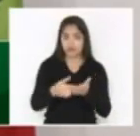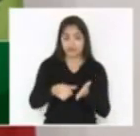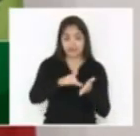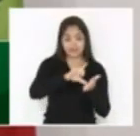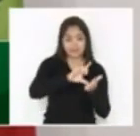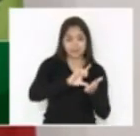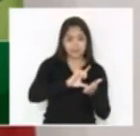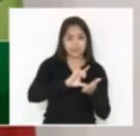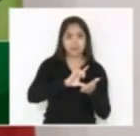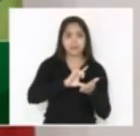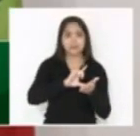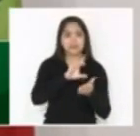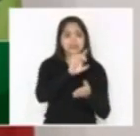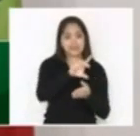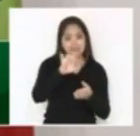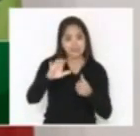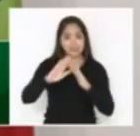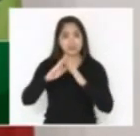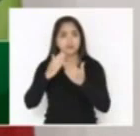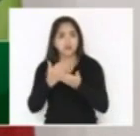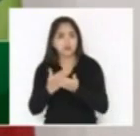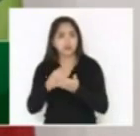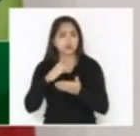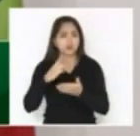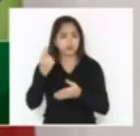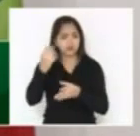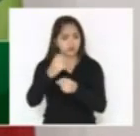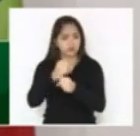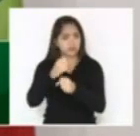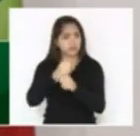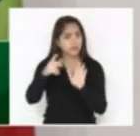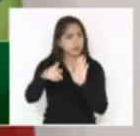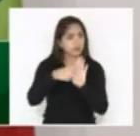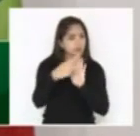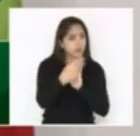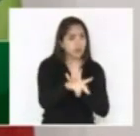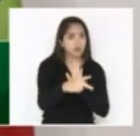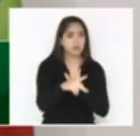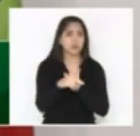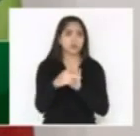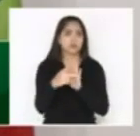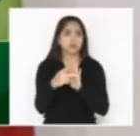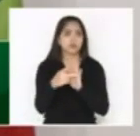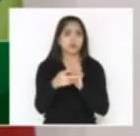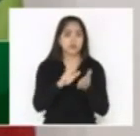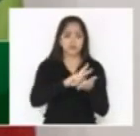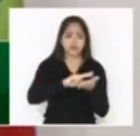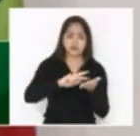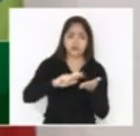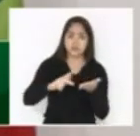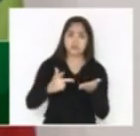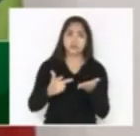regionais, cada escola tinha o seu orçamento próprio para pequenas coisas. Com a